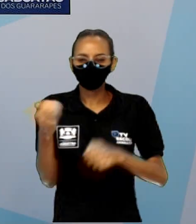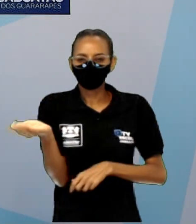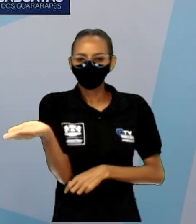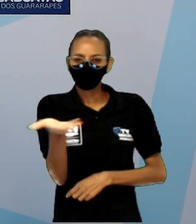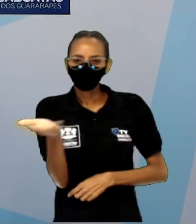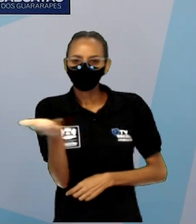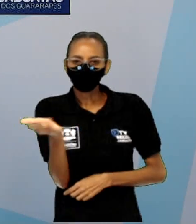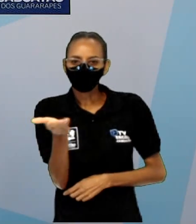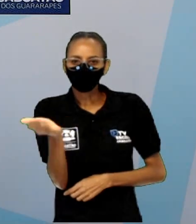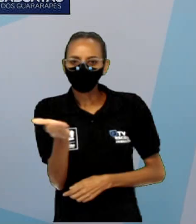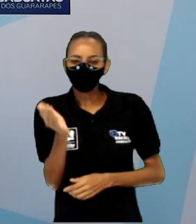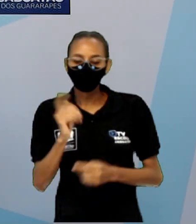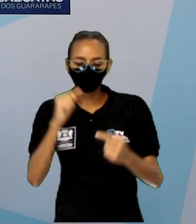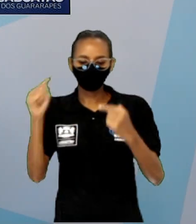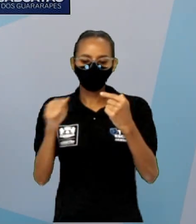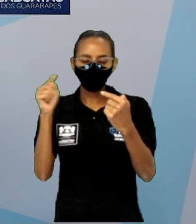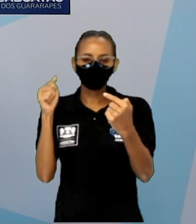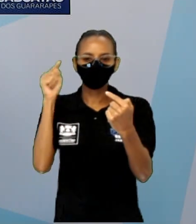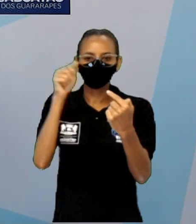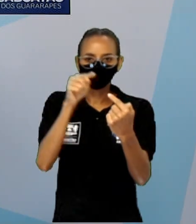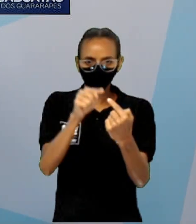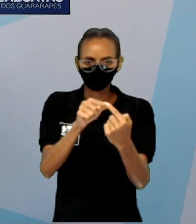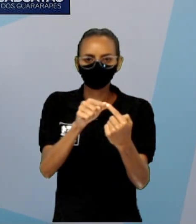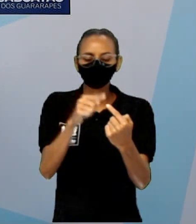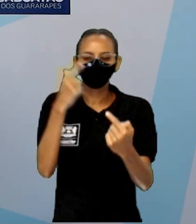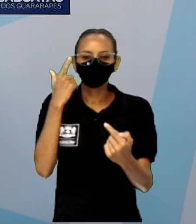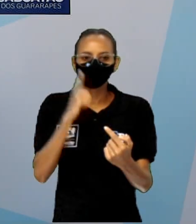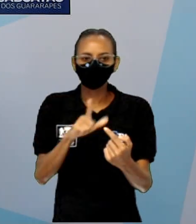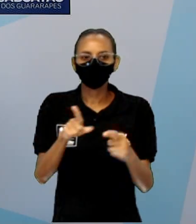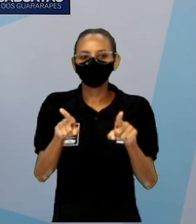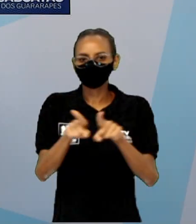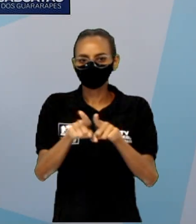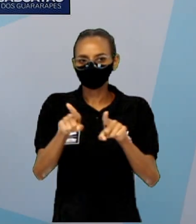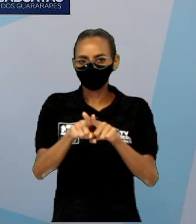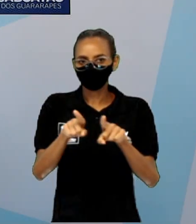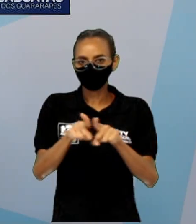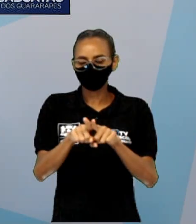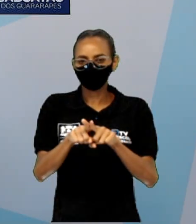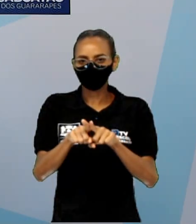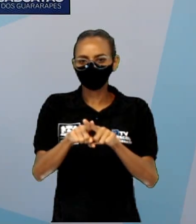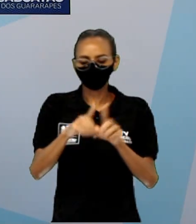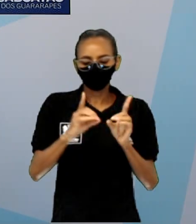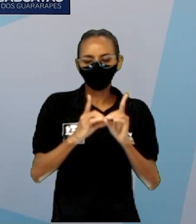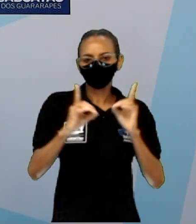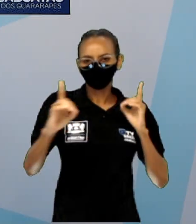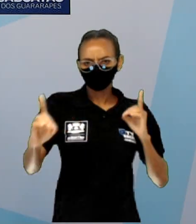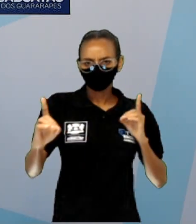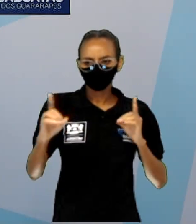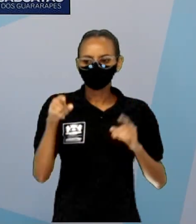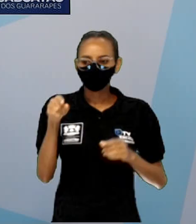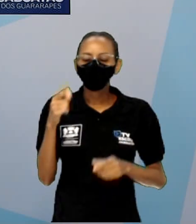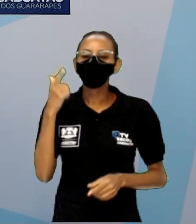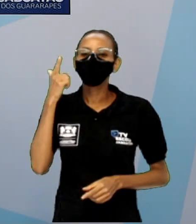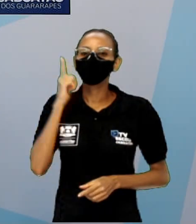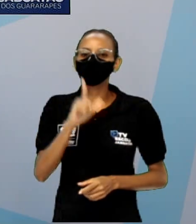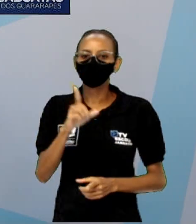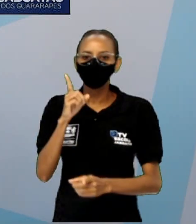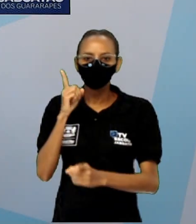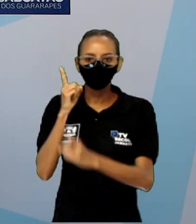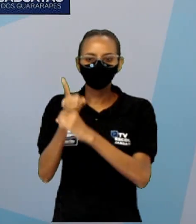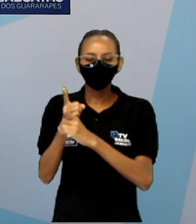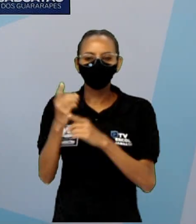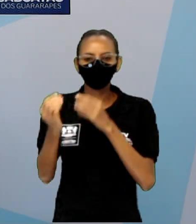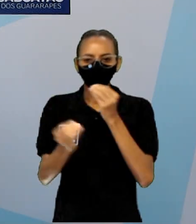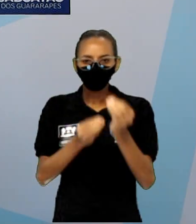chegar a esse ponto? Eu preciso de distância para percorrer com esse tempo? Então a gente começa a ver de que uma